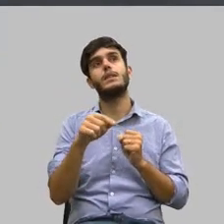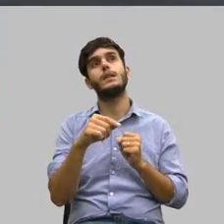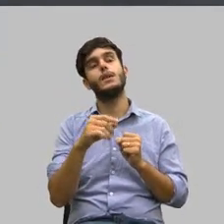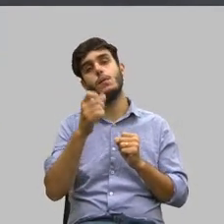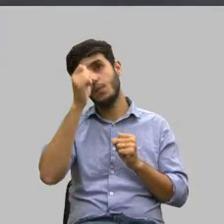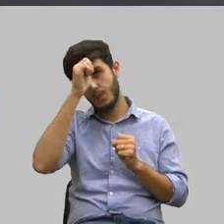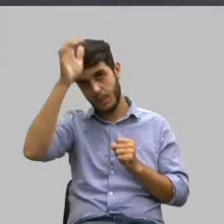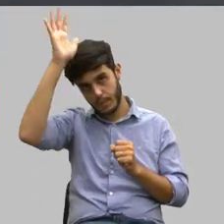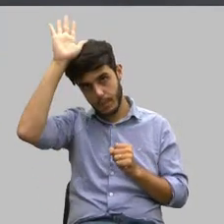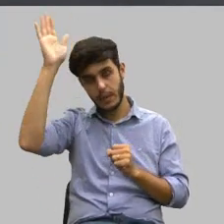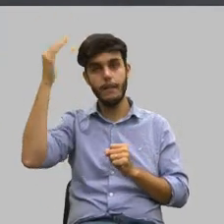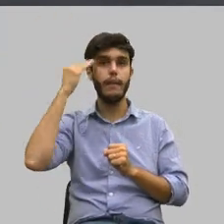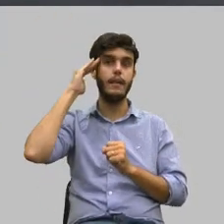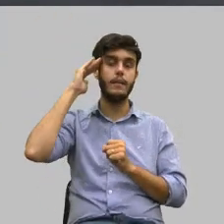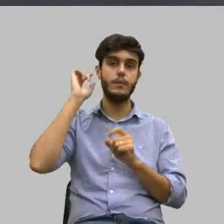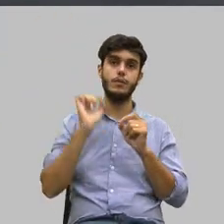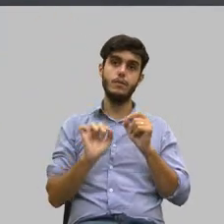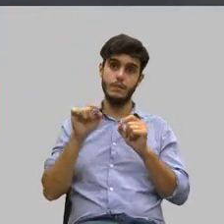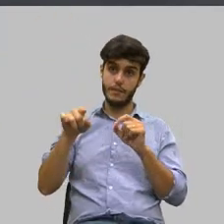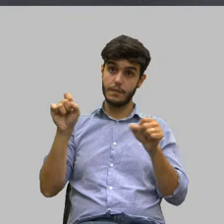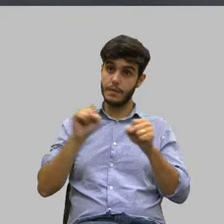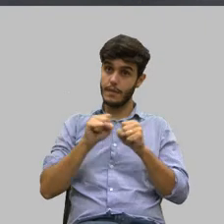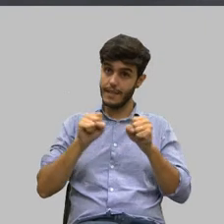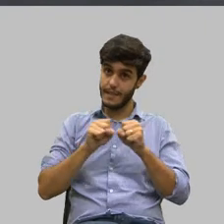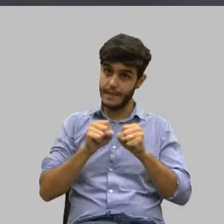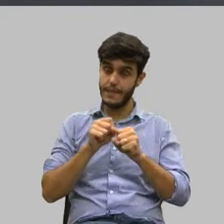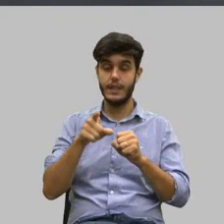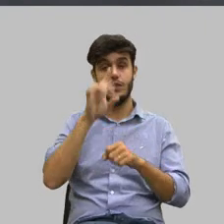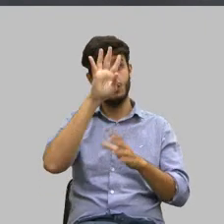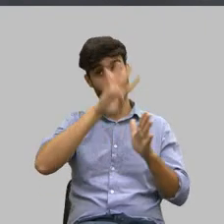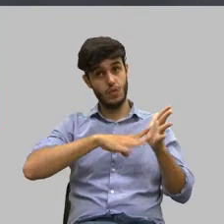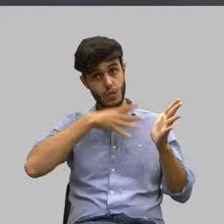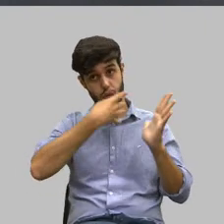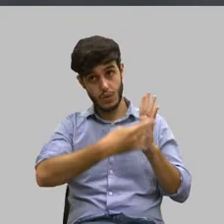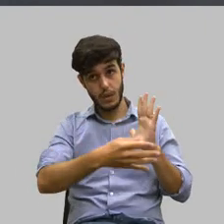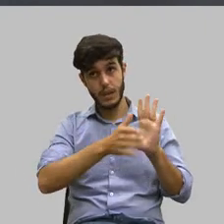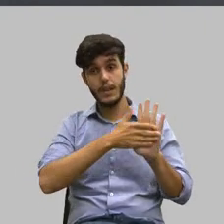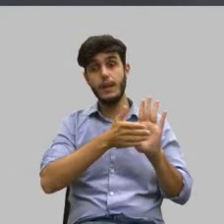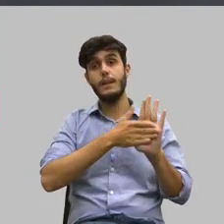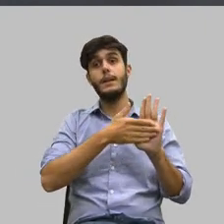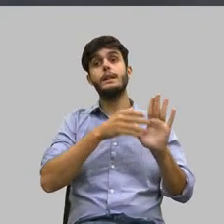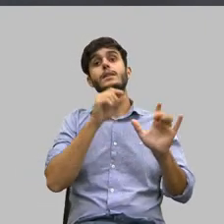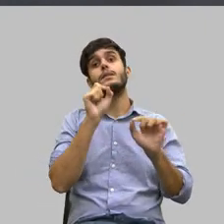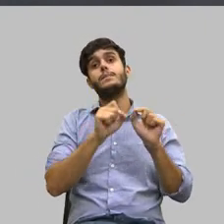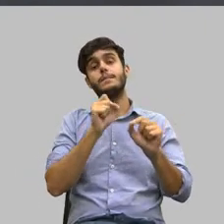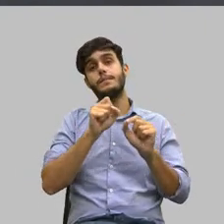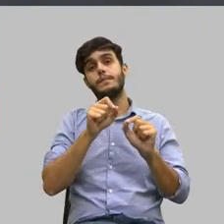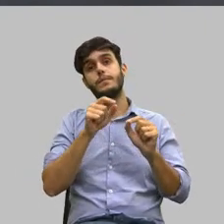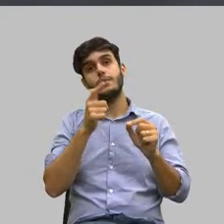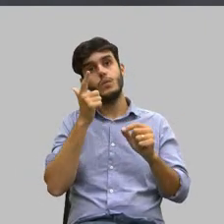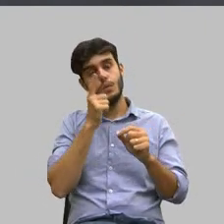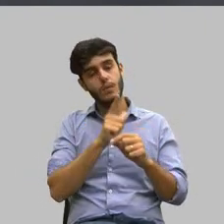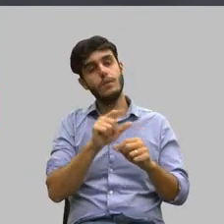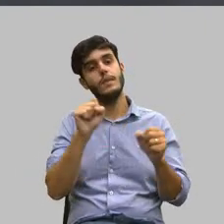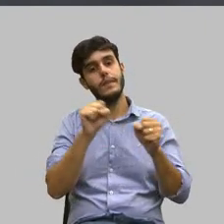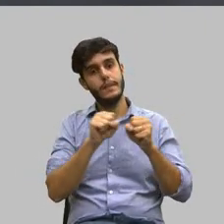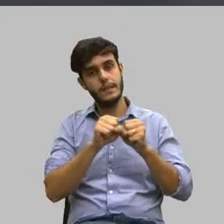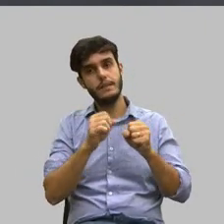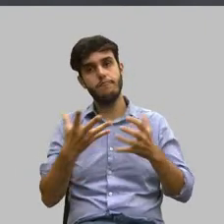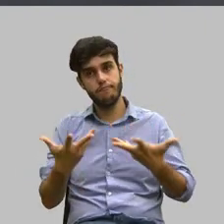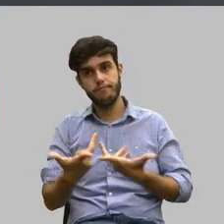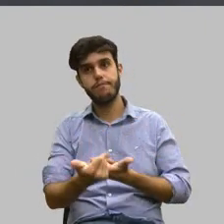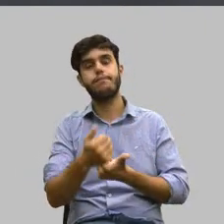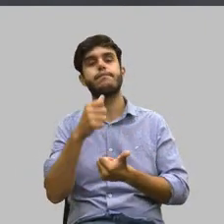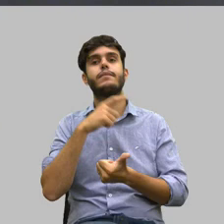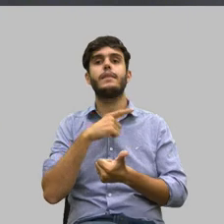a legislação permite que a gente faça um cronograma para para que esse cronograma vá sendo executado para que haja